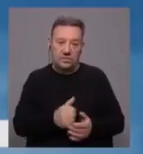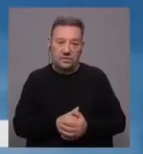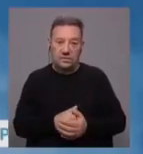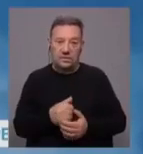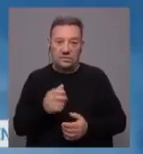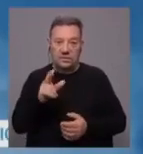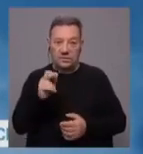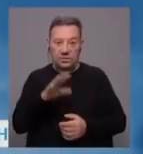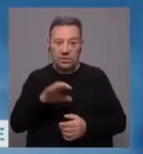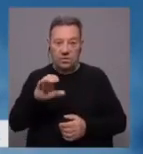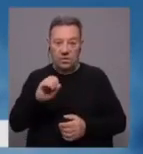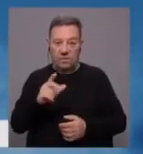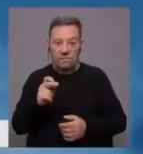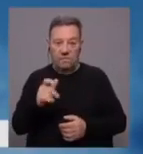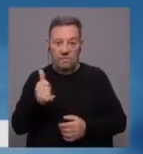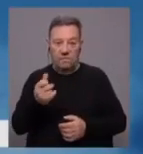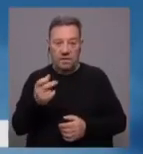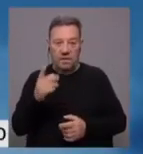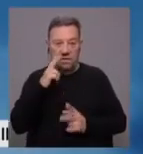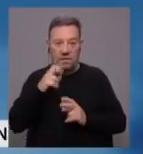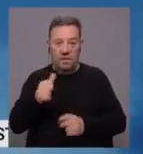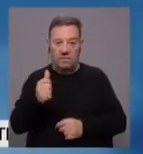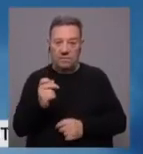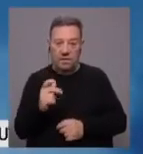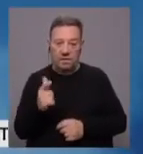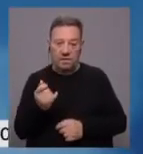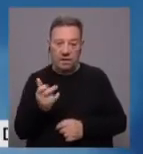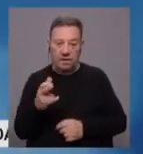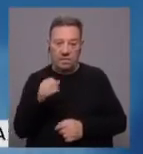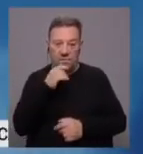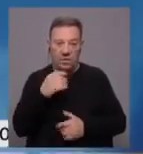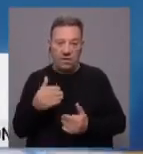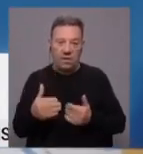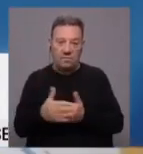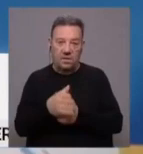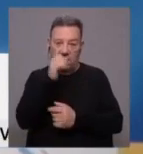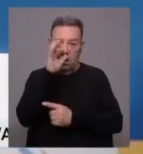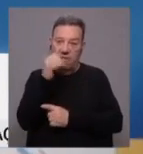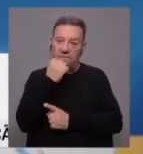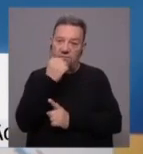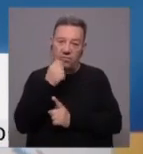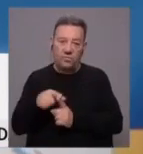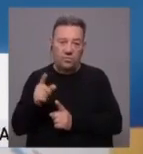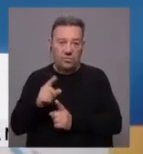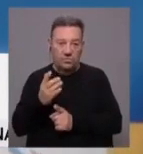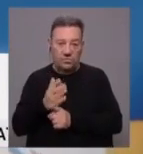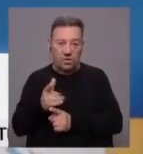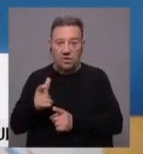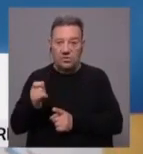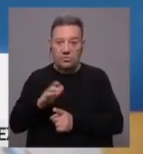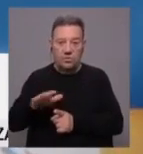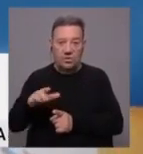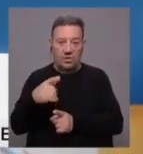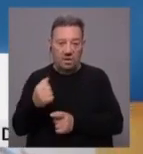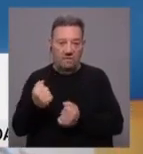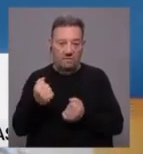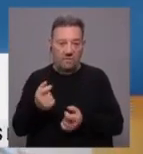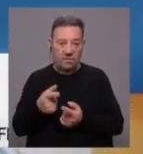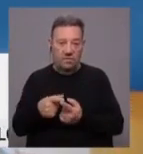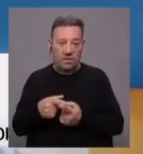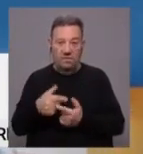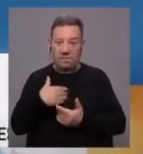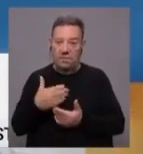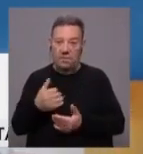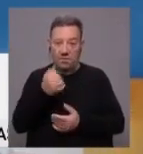da região da cova da Beira foi detectada à bactéria que pode matar árvores de fruto e não só numa zona com forte apetidão